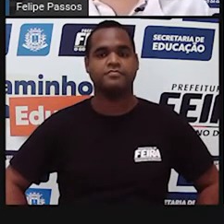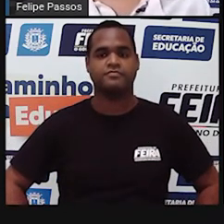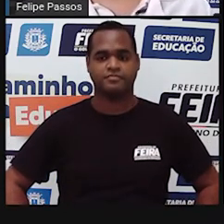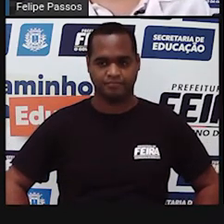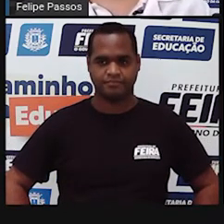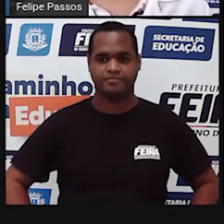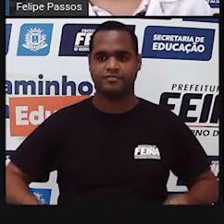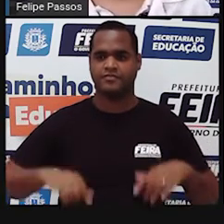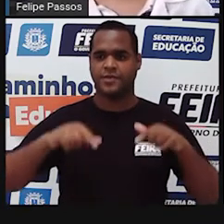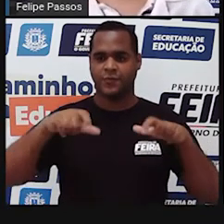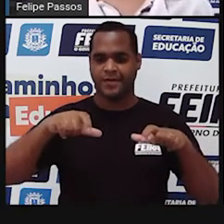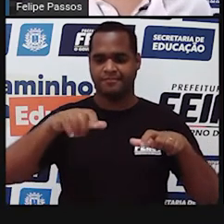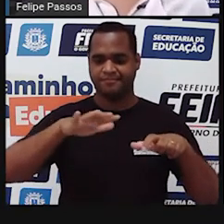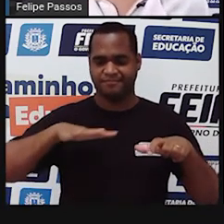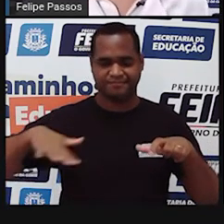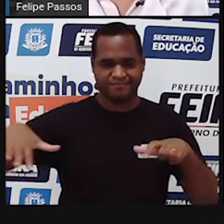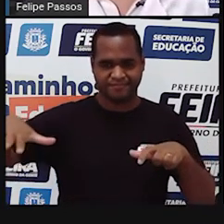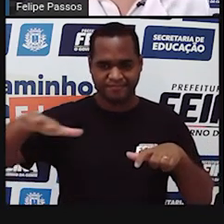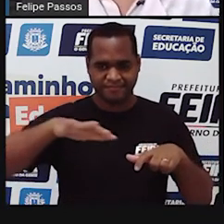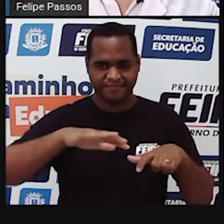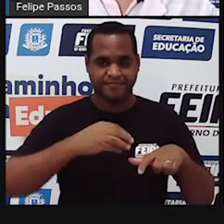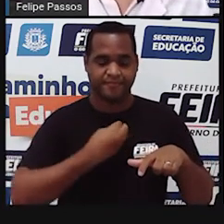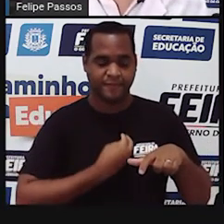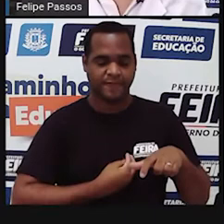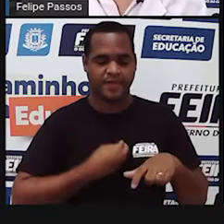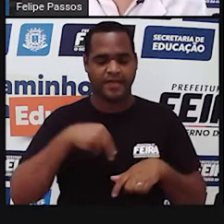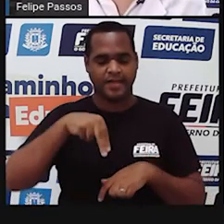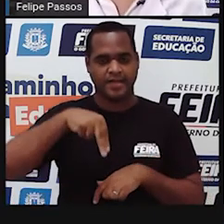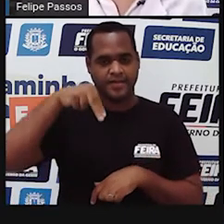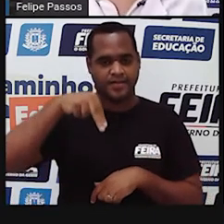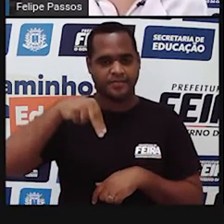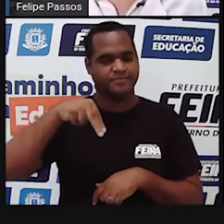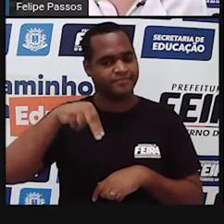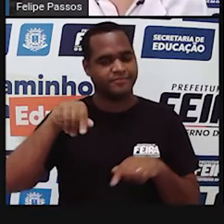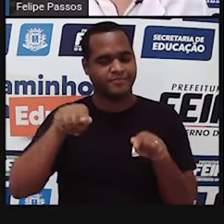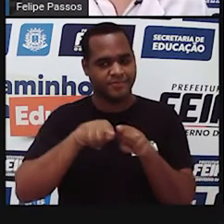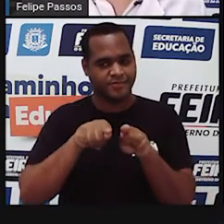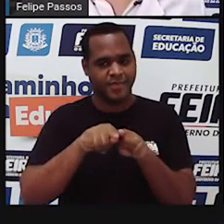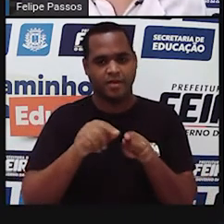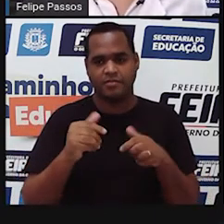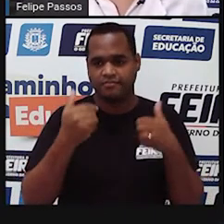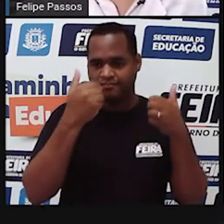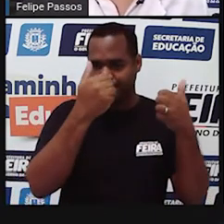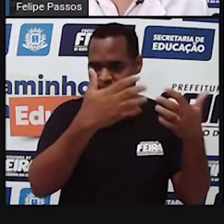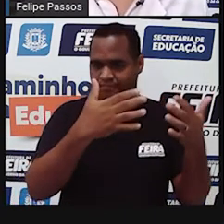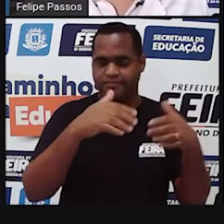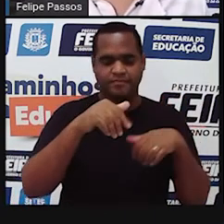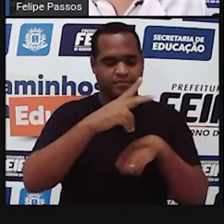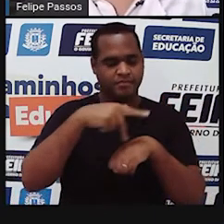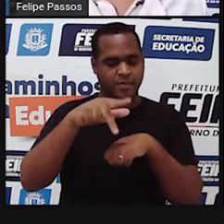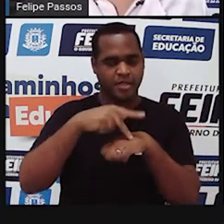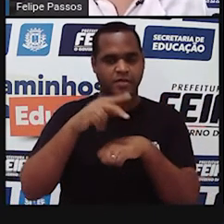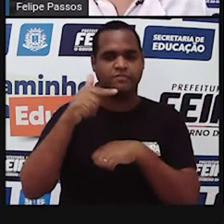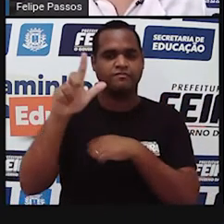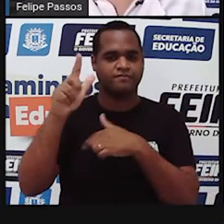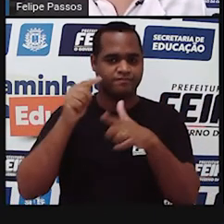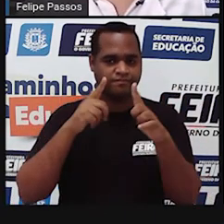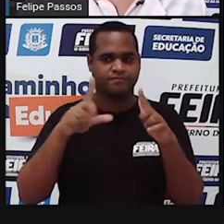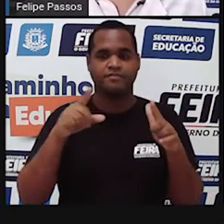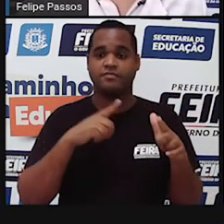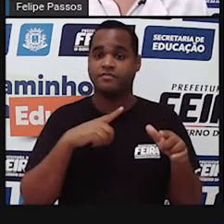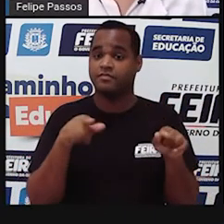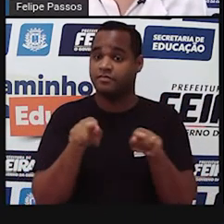Nacionalidade e regionalismo. Aqui a gente vai um pouquinho para fora do Brasil também, né? Isso é um problema que tem no Brasil, mas a